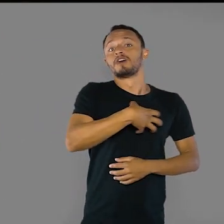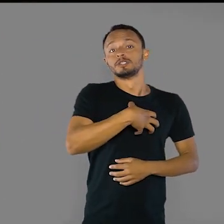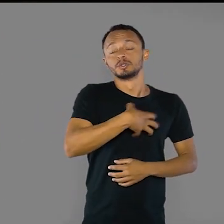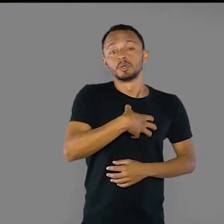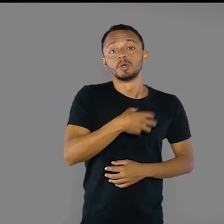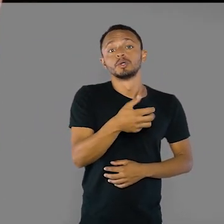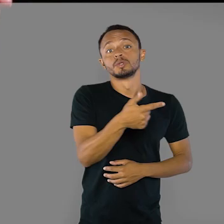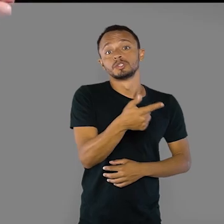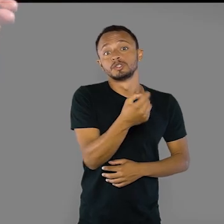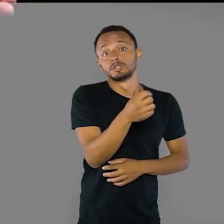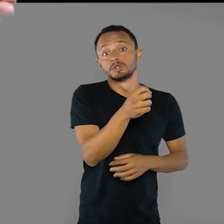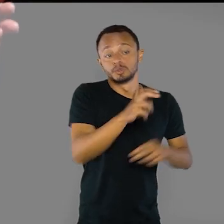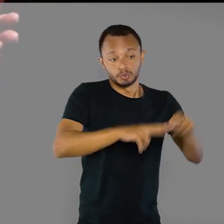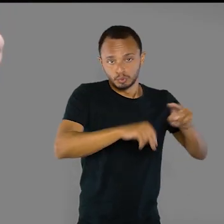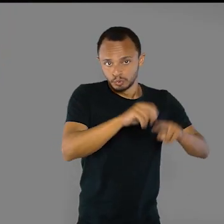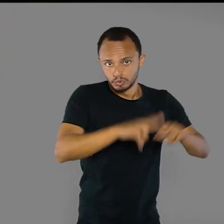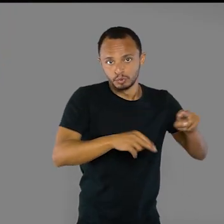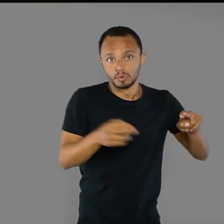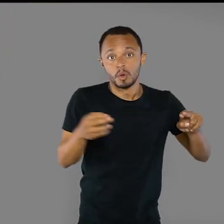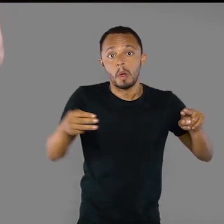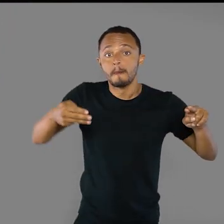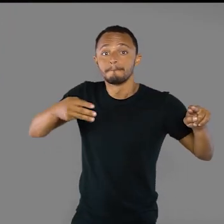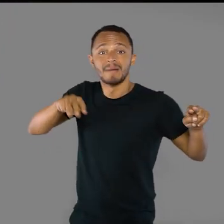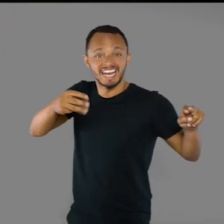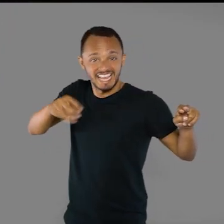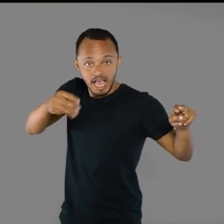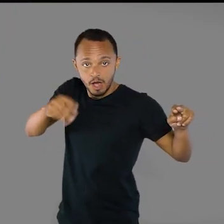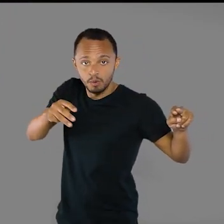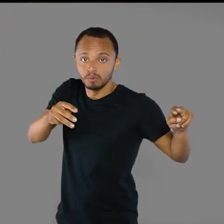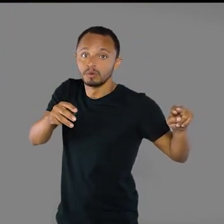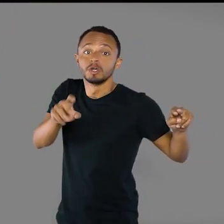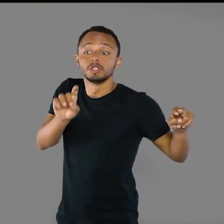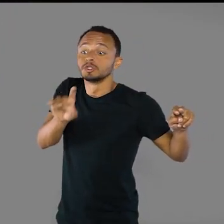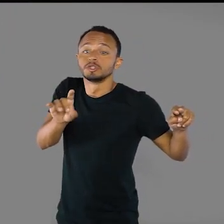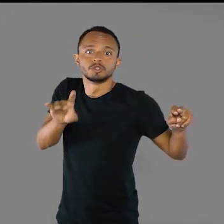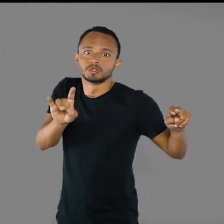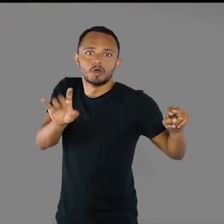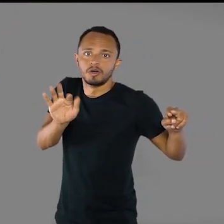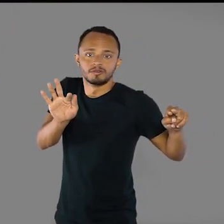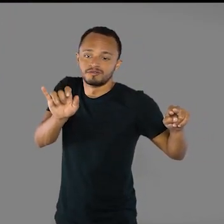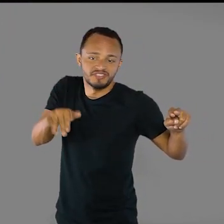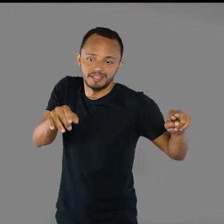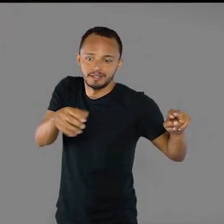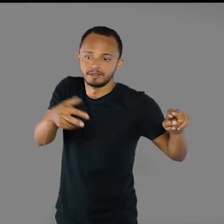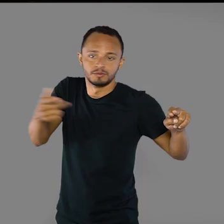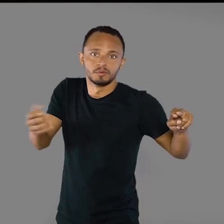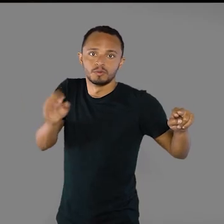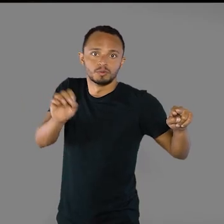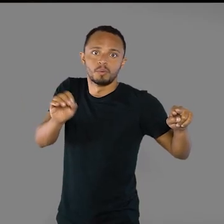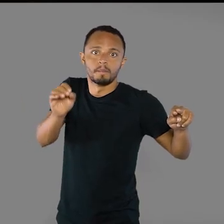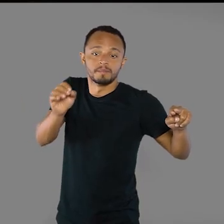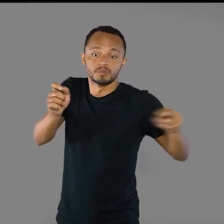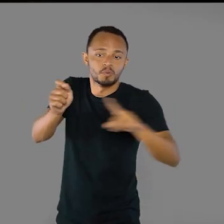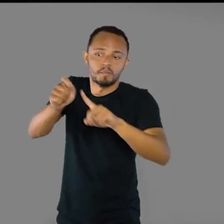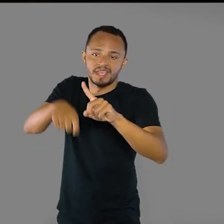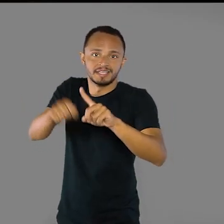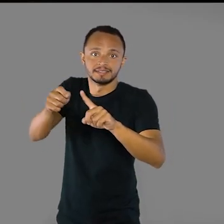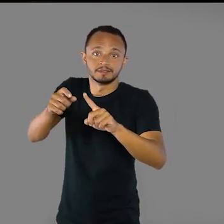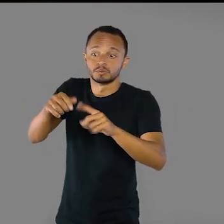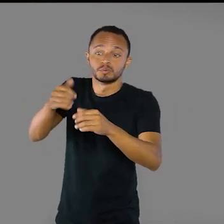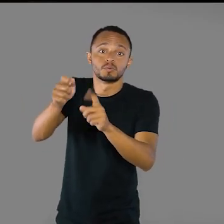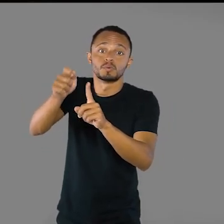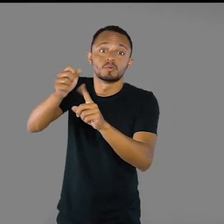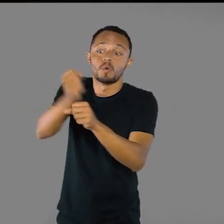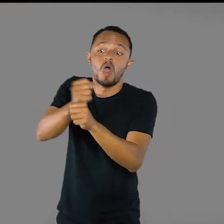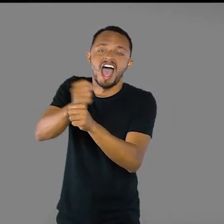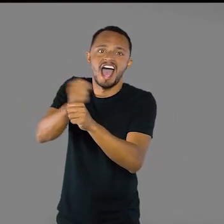No Maranhão, só em 1825. Então, o que é importante para nós é mostrar como é que essa data foi virando a data